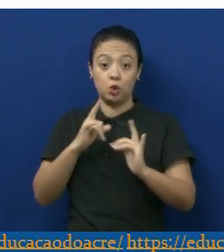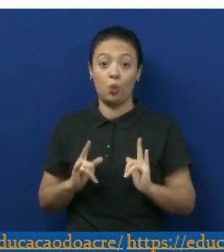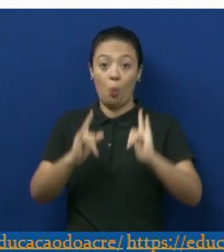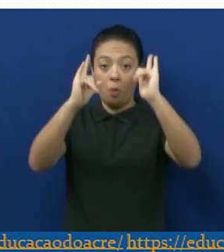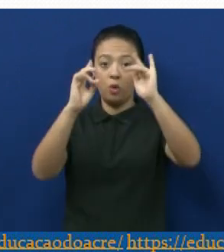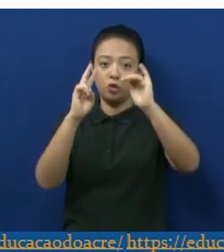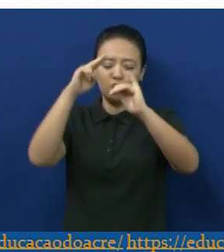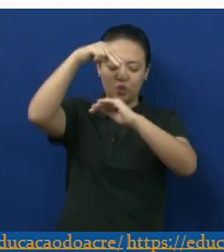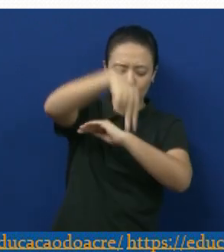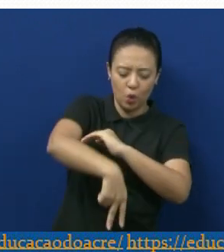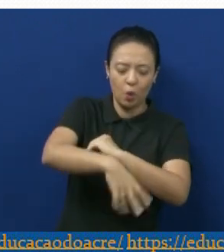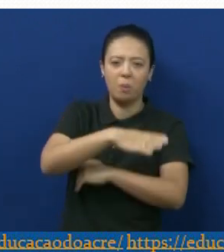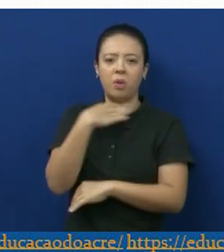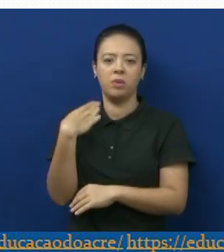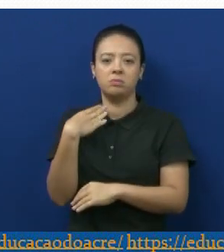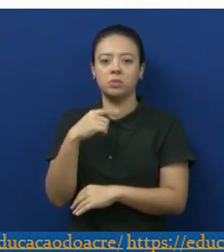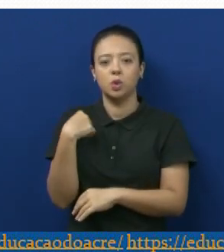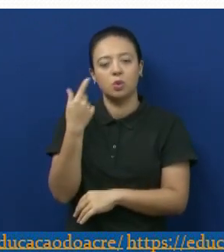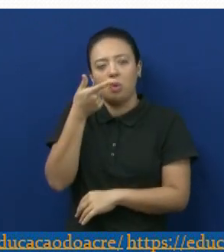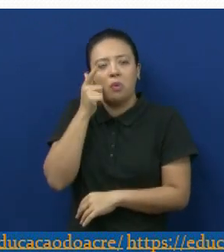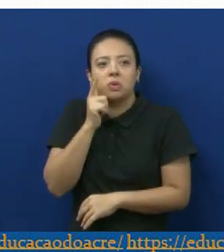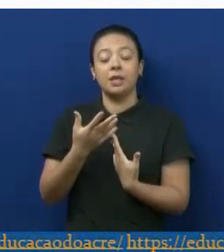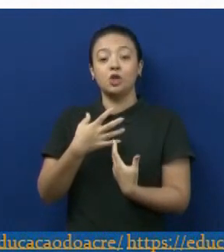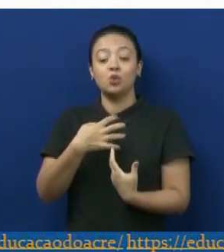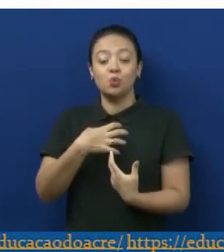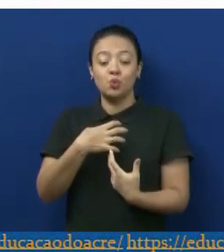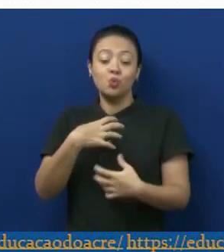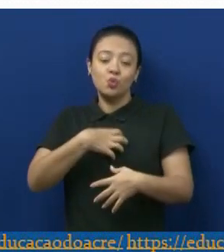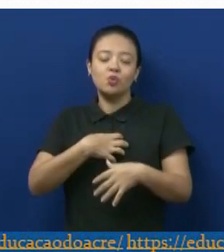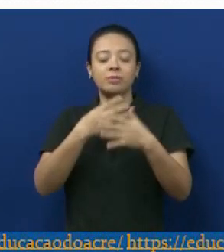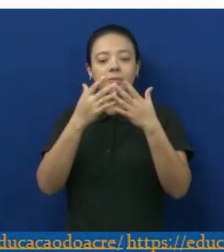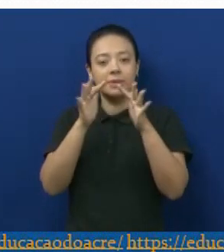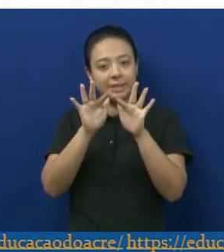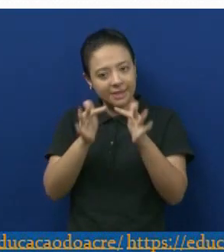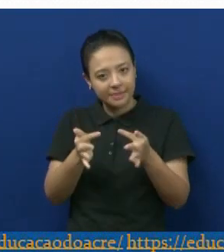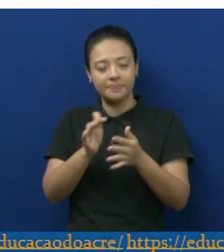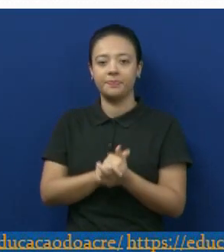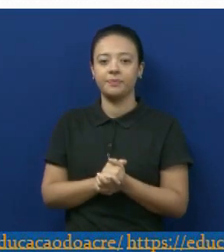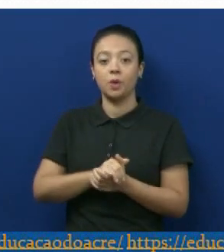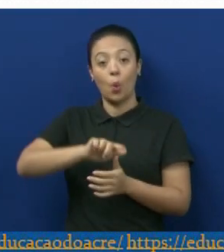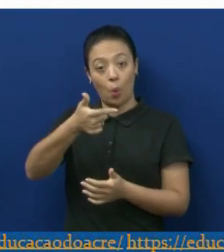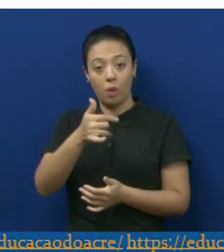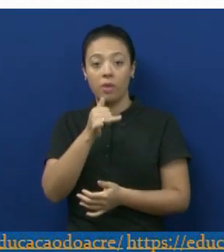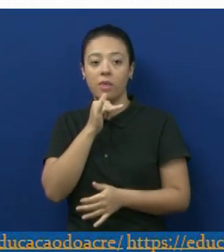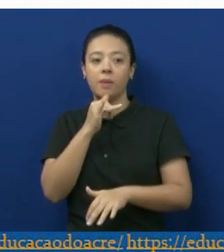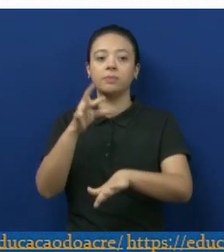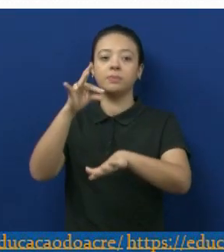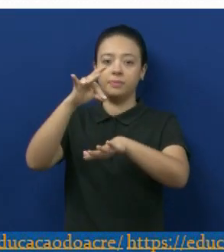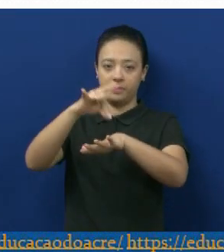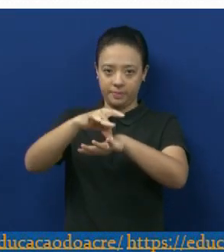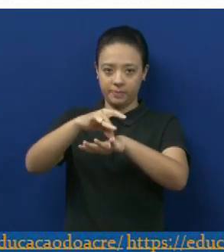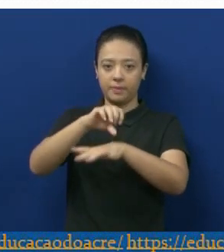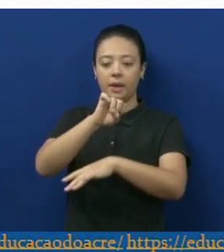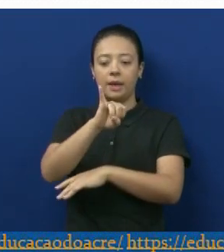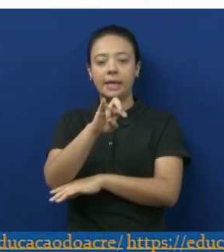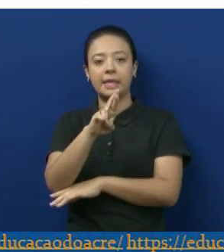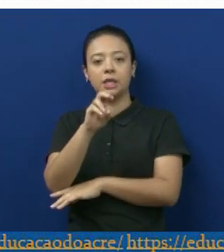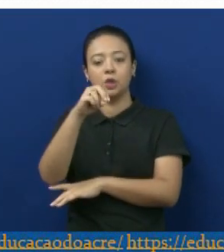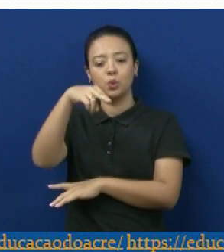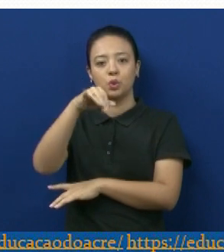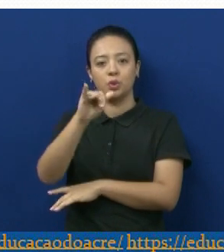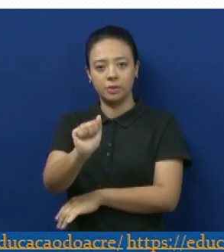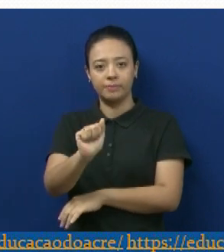figura que eu quero te apresentar é a antítese. A antítese consiste aí na propagação de ideias